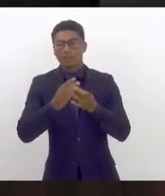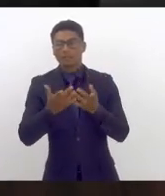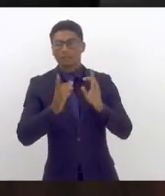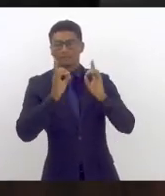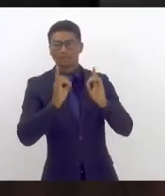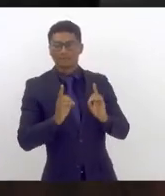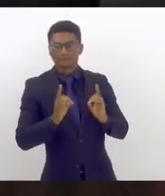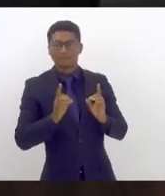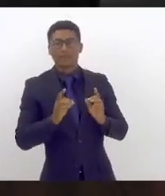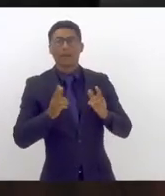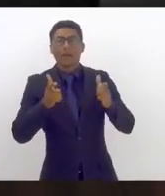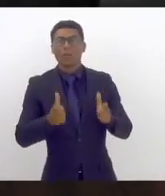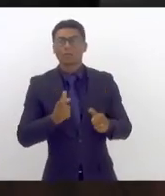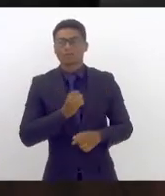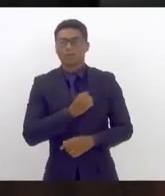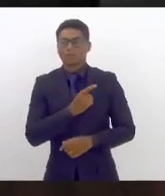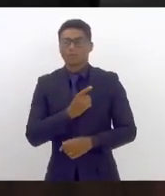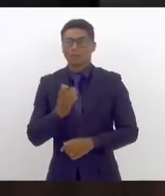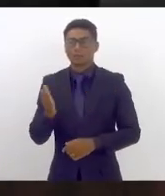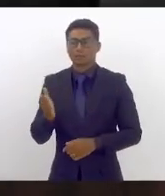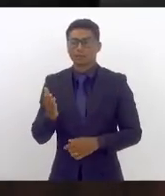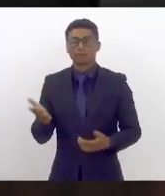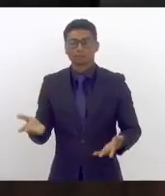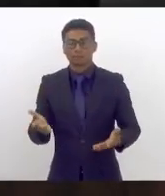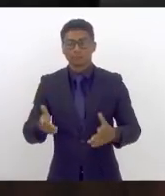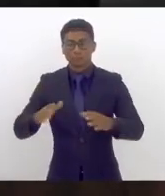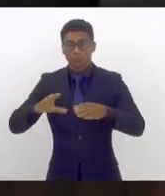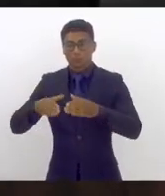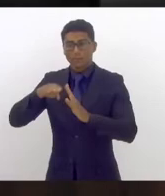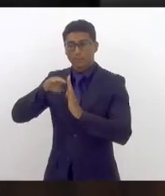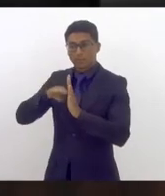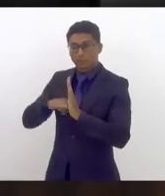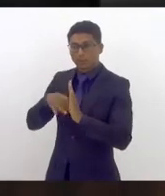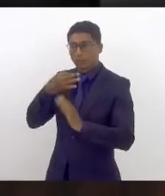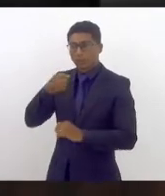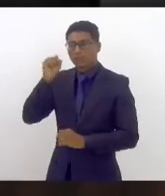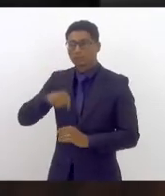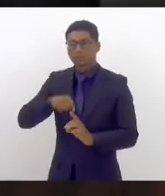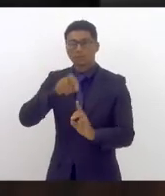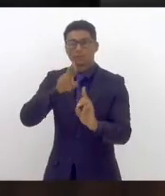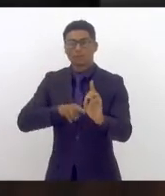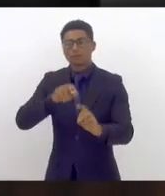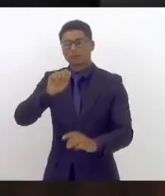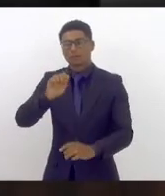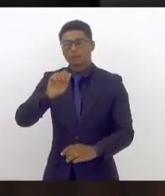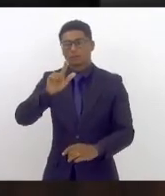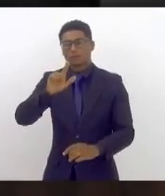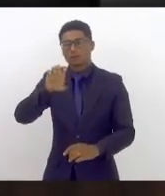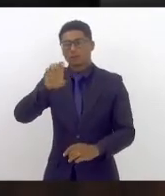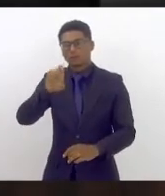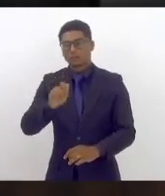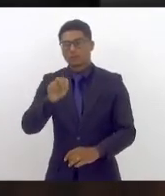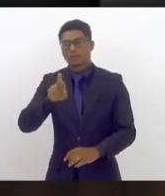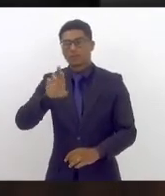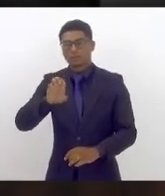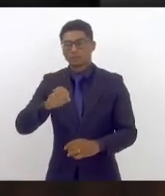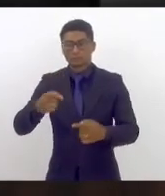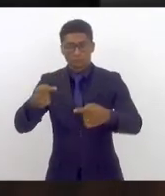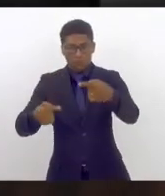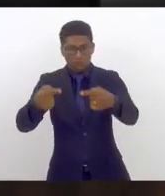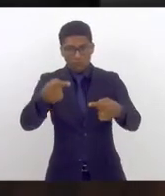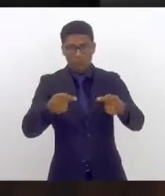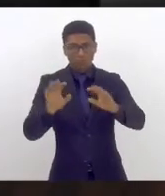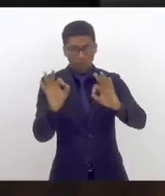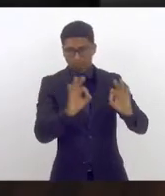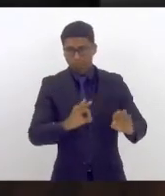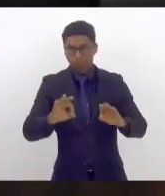no município de São Gonçalo parecida comissão de indicação Legislativa favorável relatou deputada Alexandre que não é blog em discussão